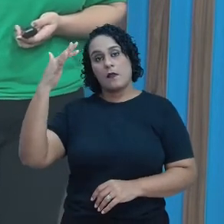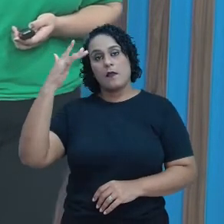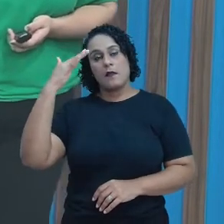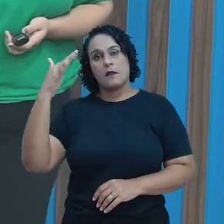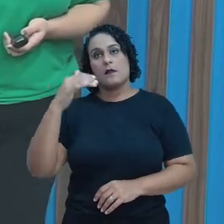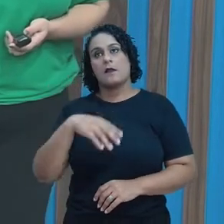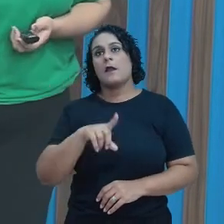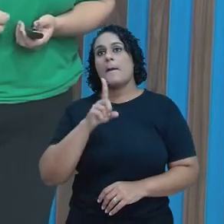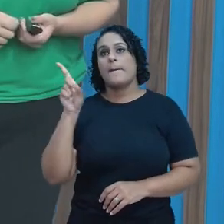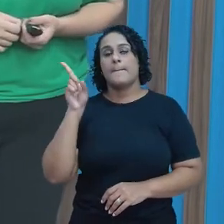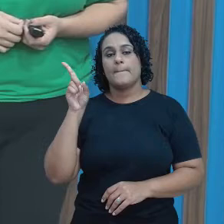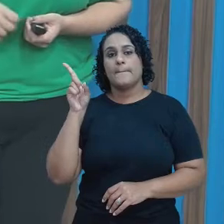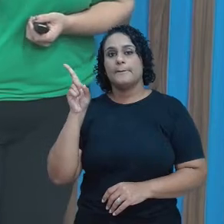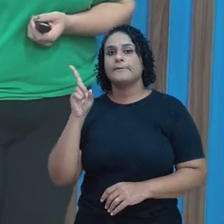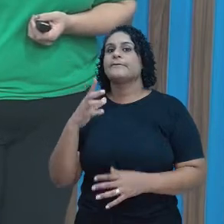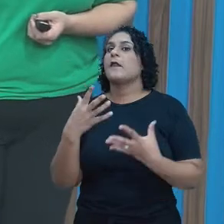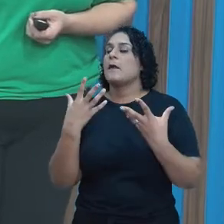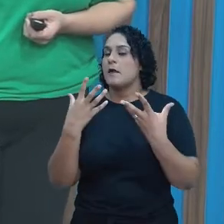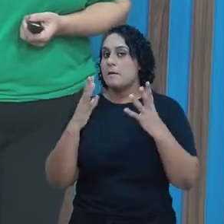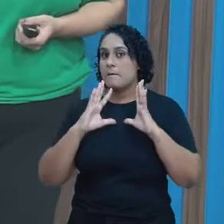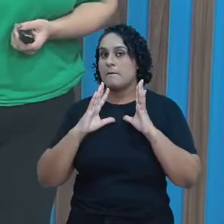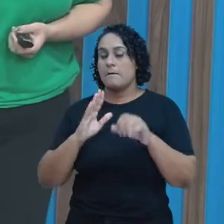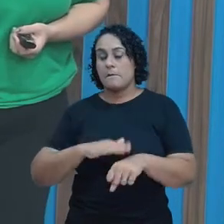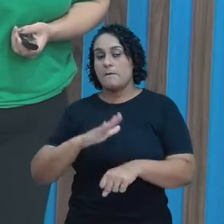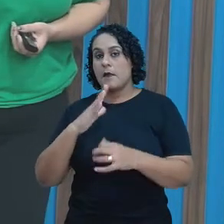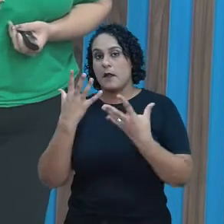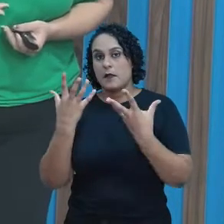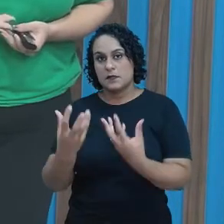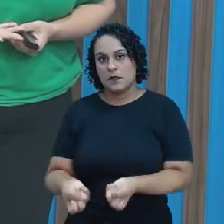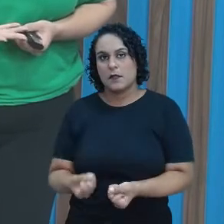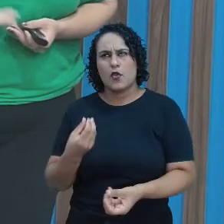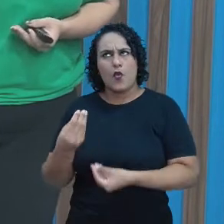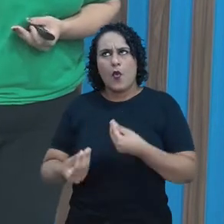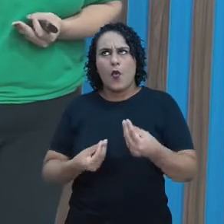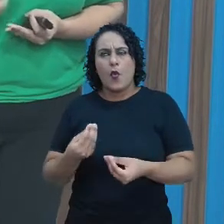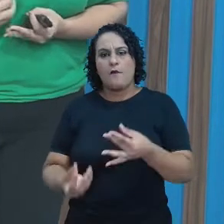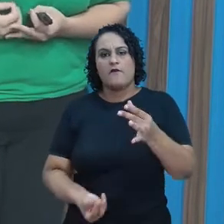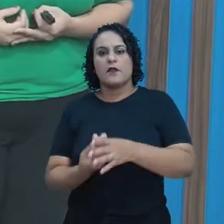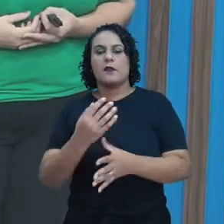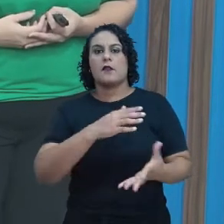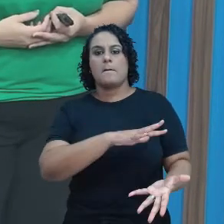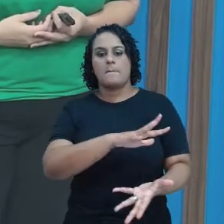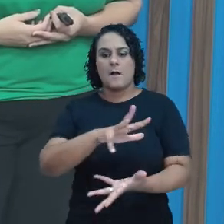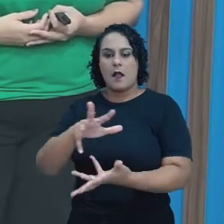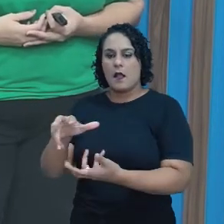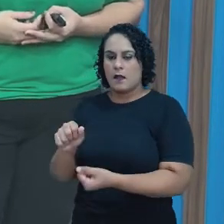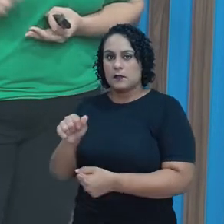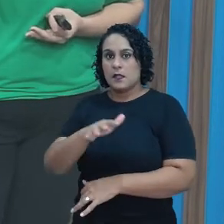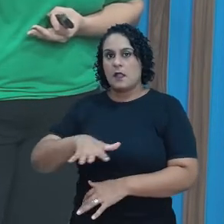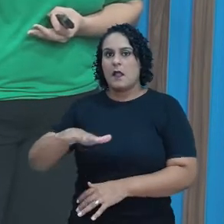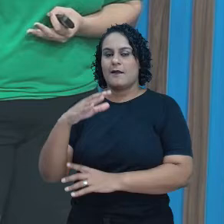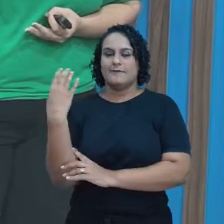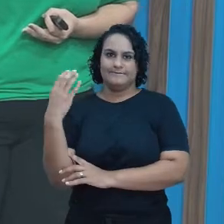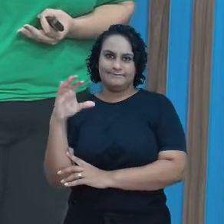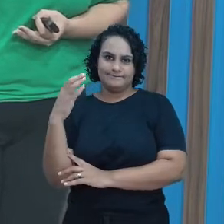mais aceitas, né, sobre a formação do universo dentro da ciência, tá bom? Então, a gente vai ver